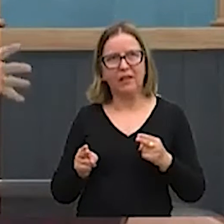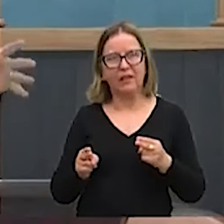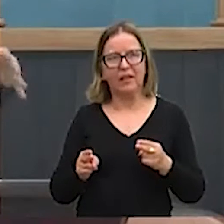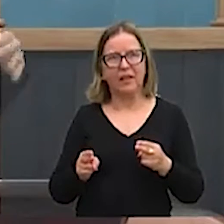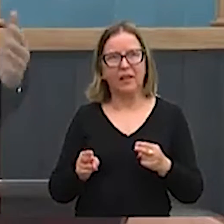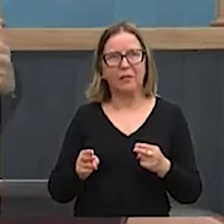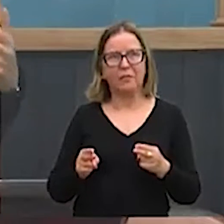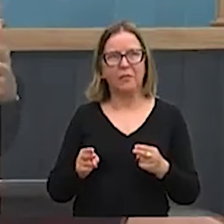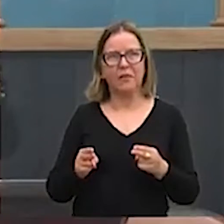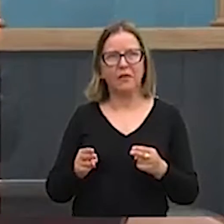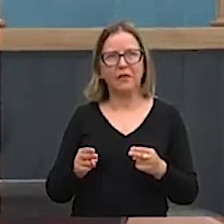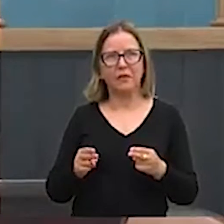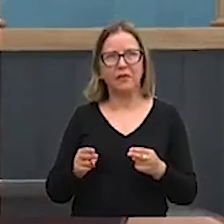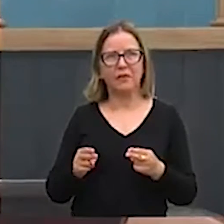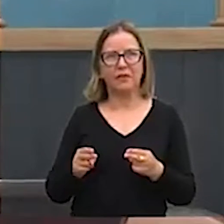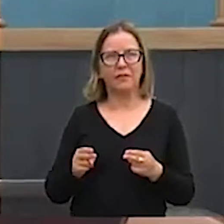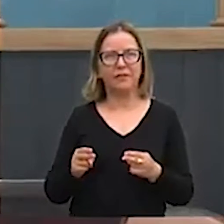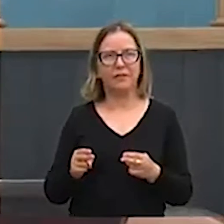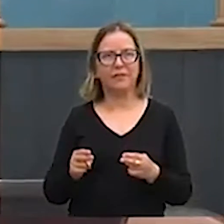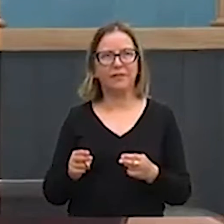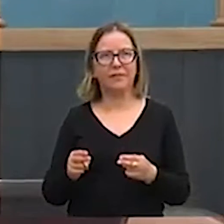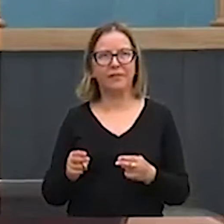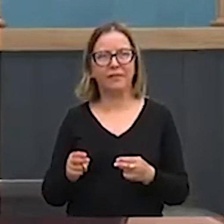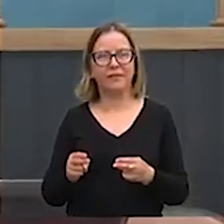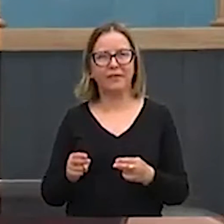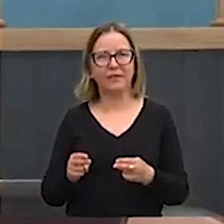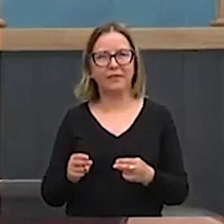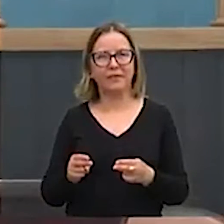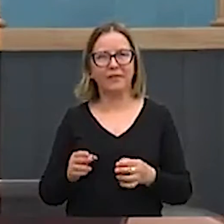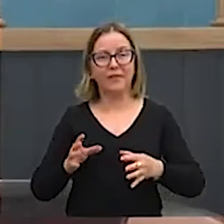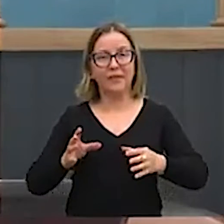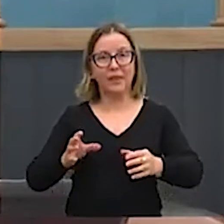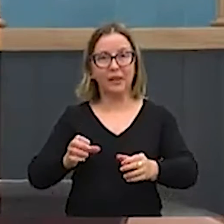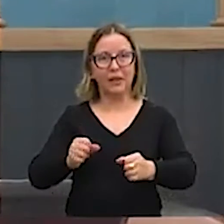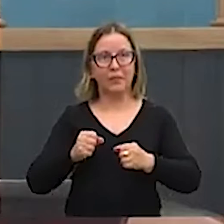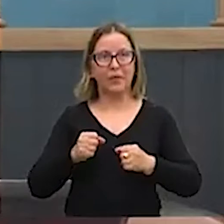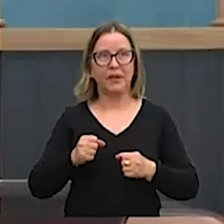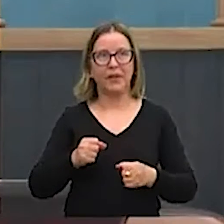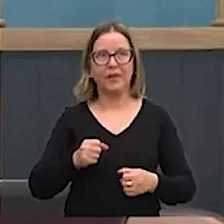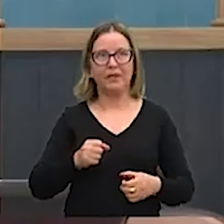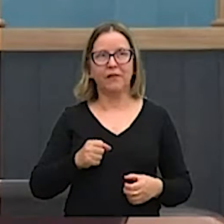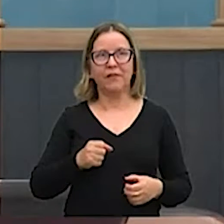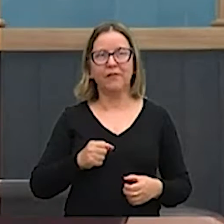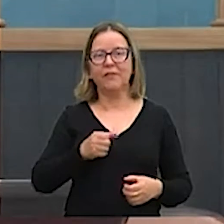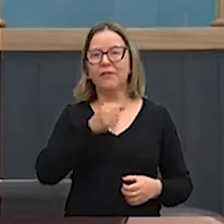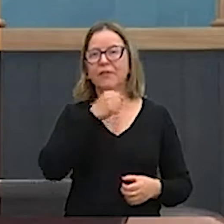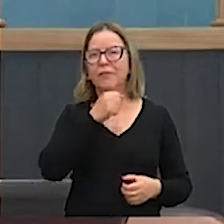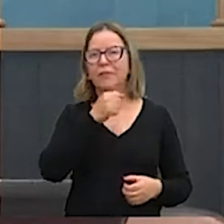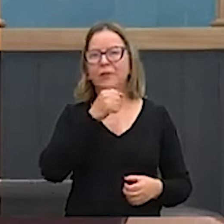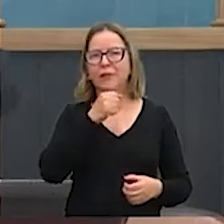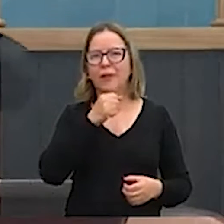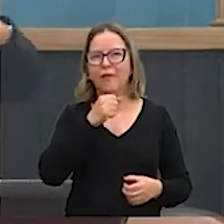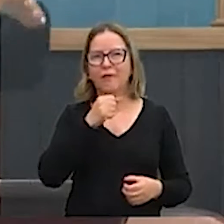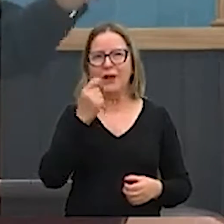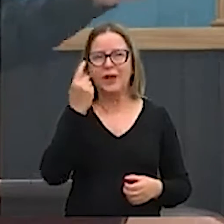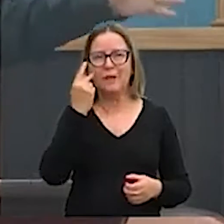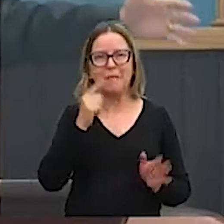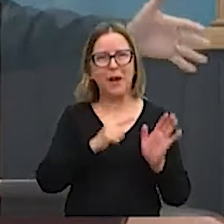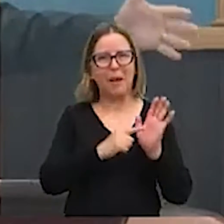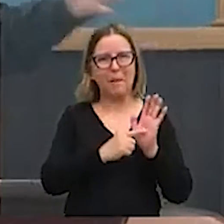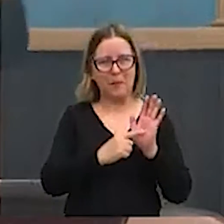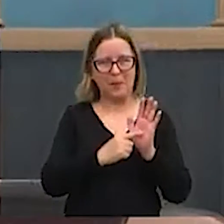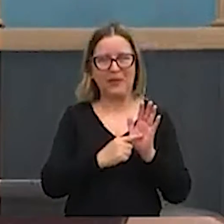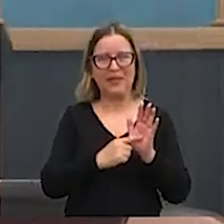para representar um pedestal de microfone, botava no chão e